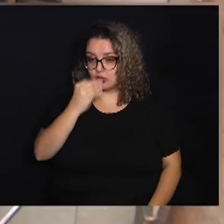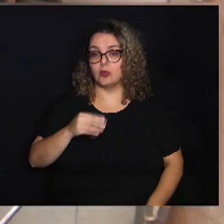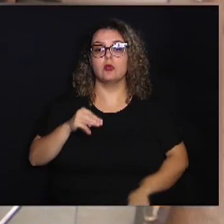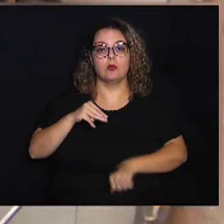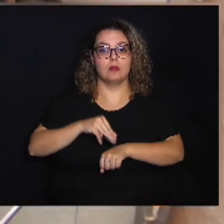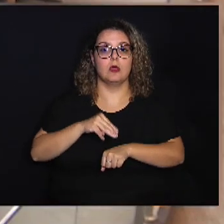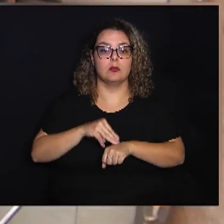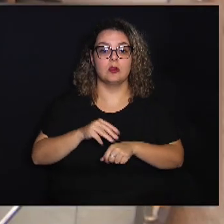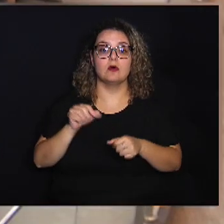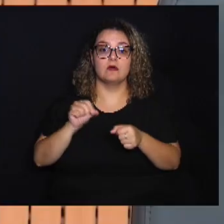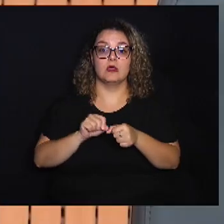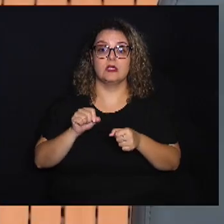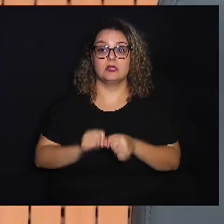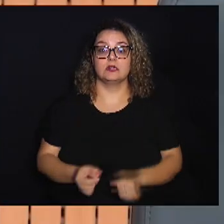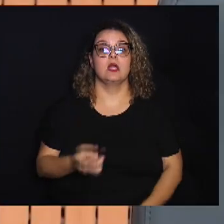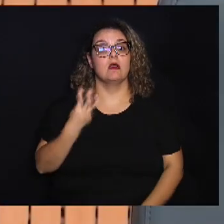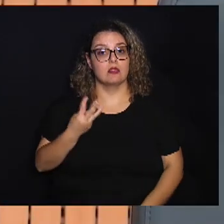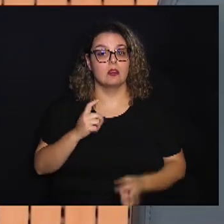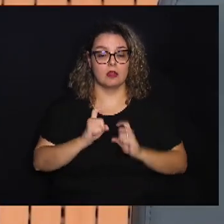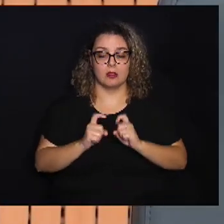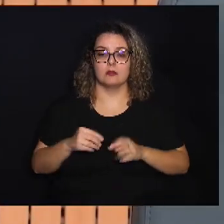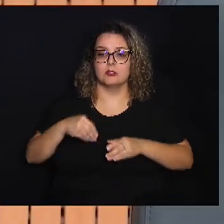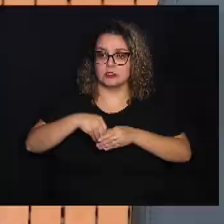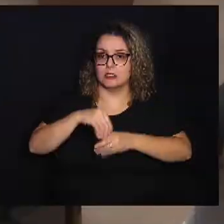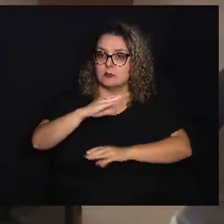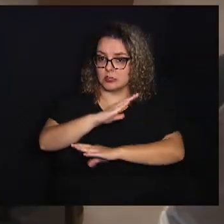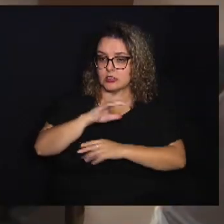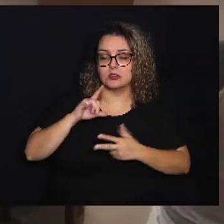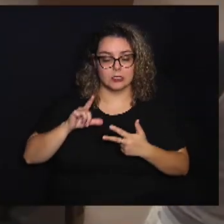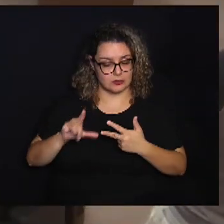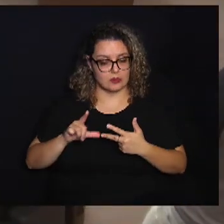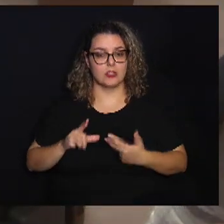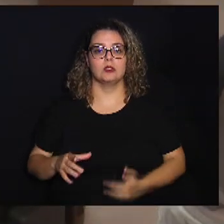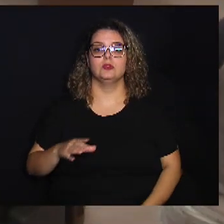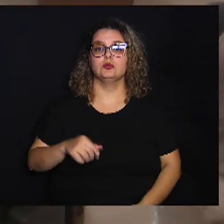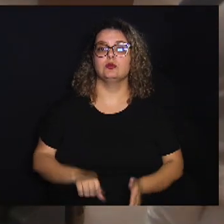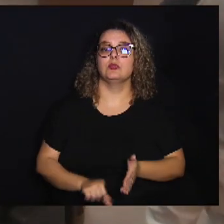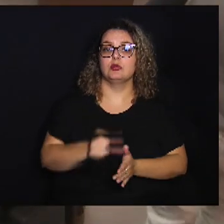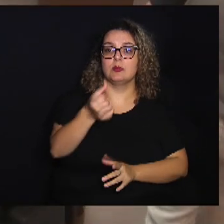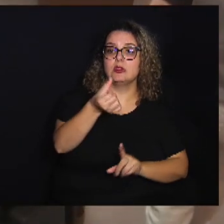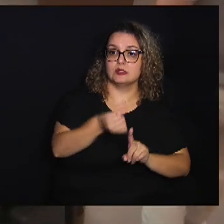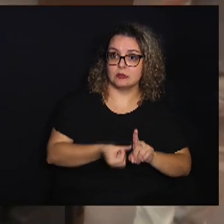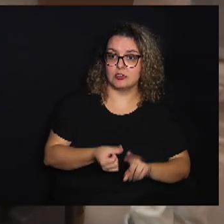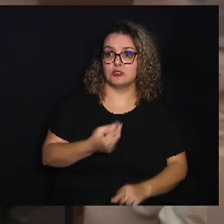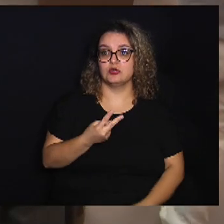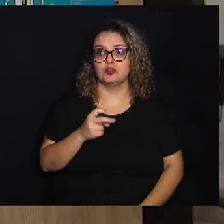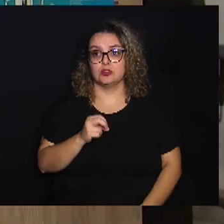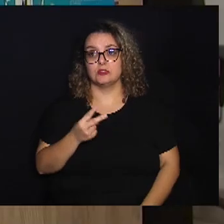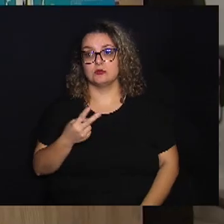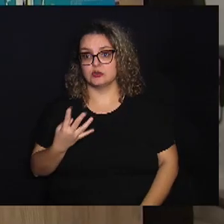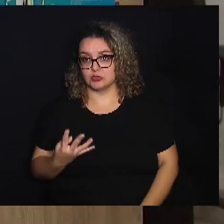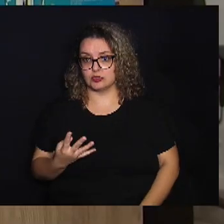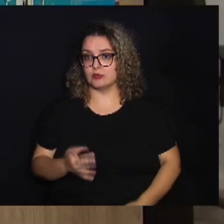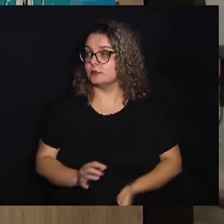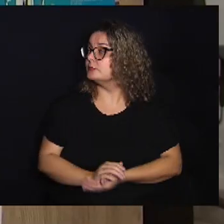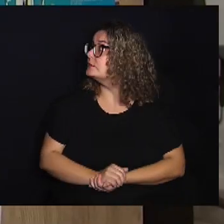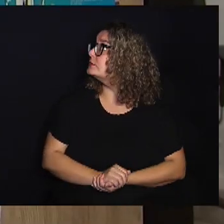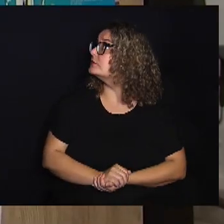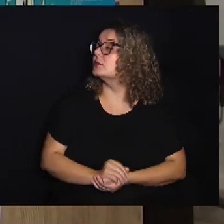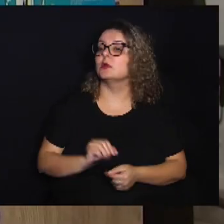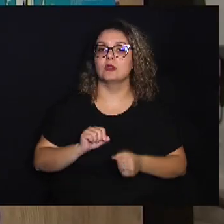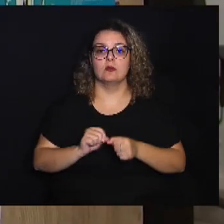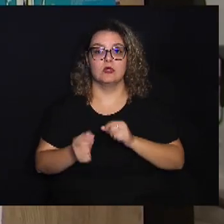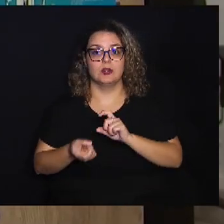membros, realizou 3 reuniões na Casa Legislativa Campineira durante o primeiro semestre de 2024. A gente fez uma